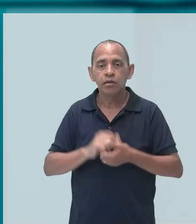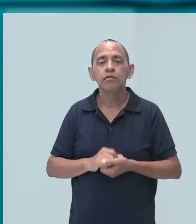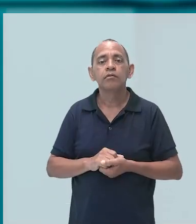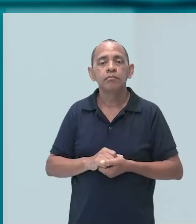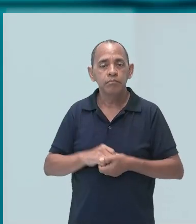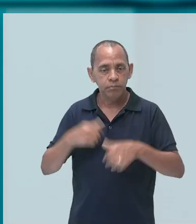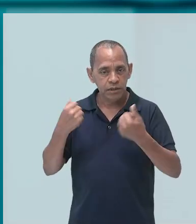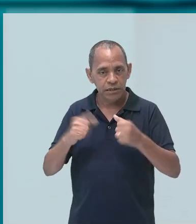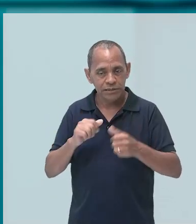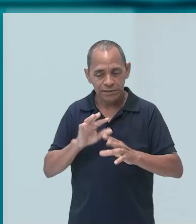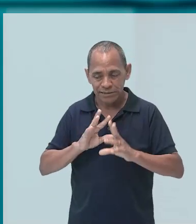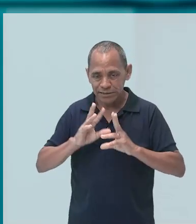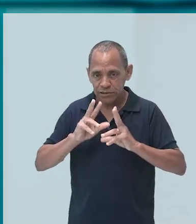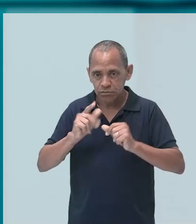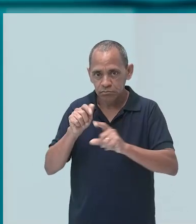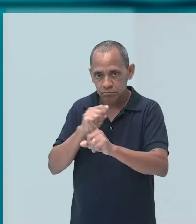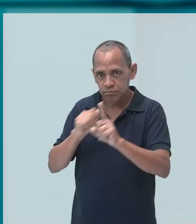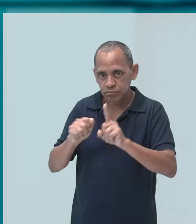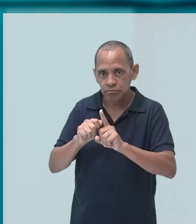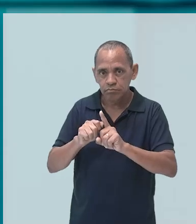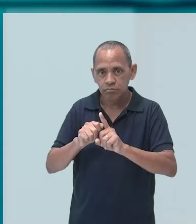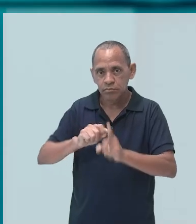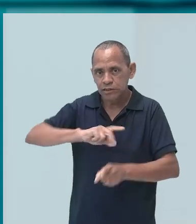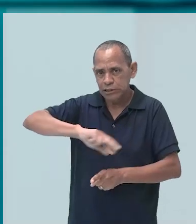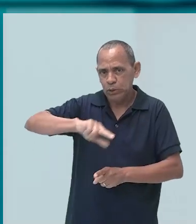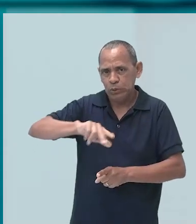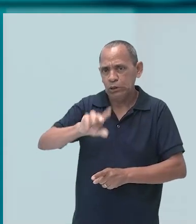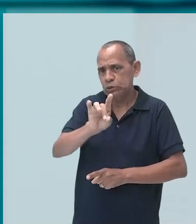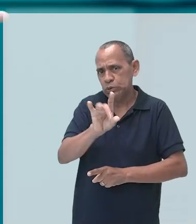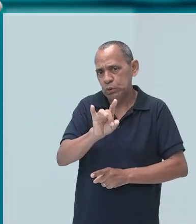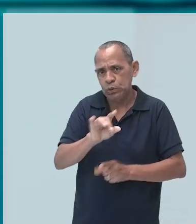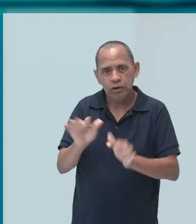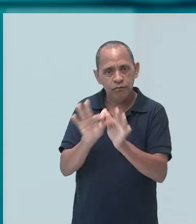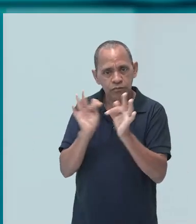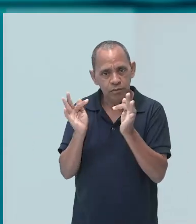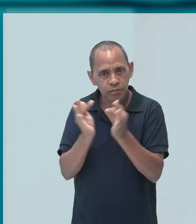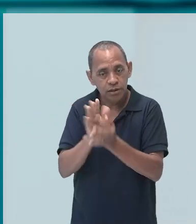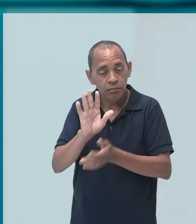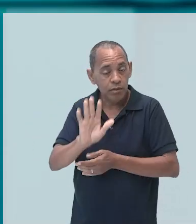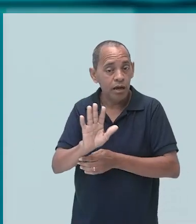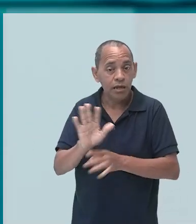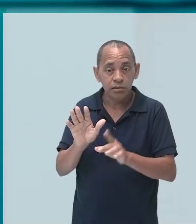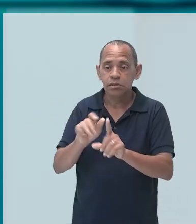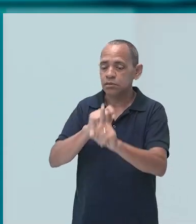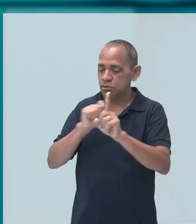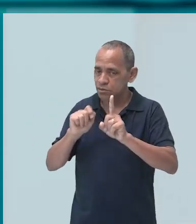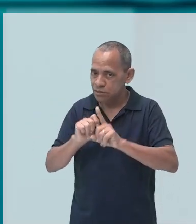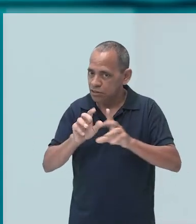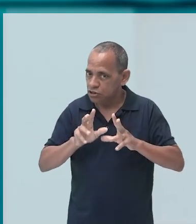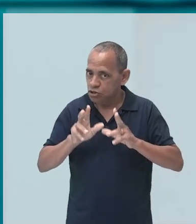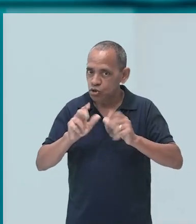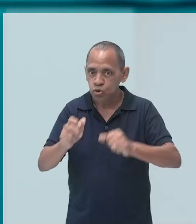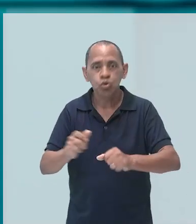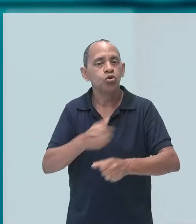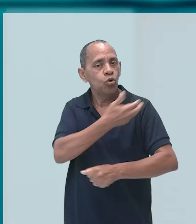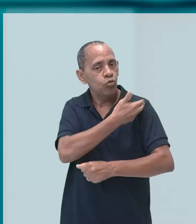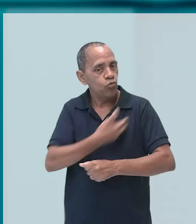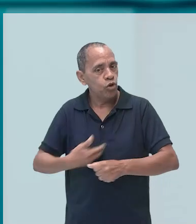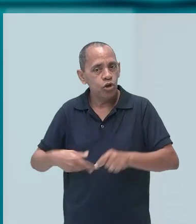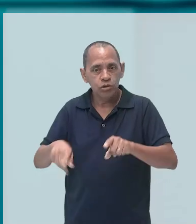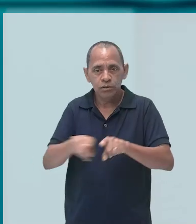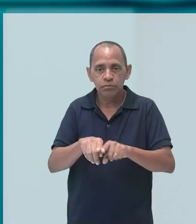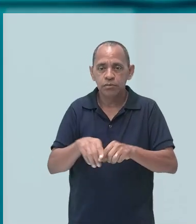é dever de toda a sociedade, não apenas da família, né? Mas é da sociedade como um todo e do